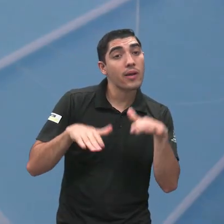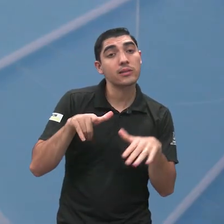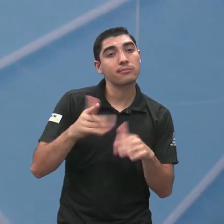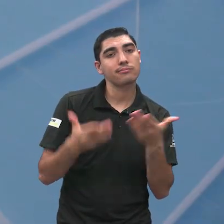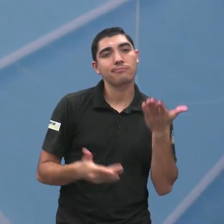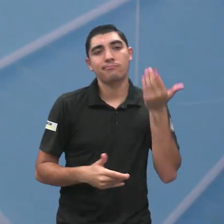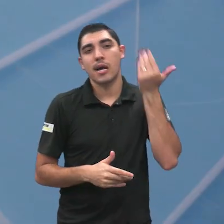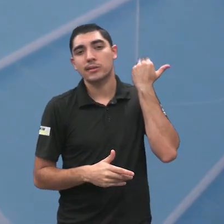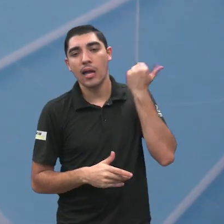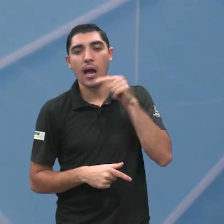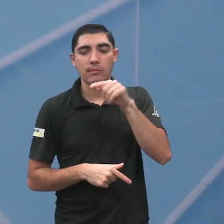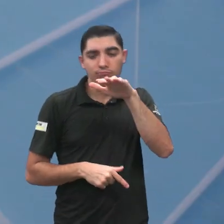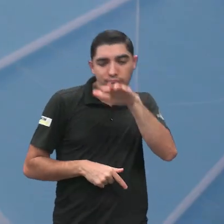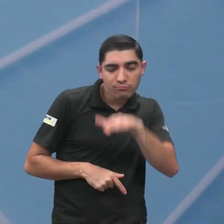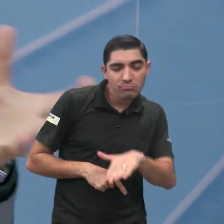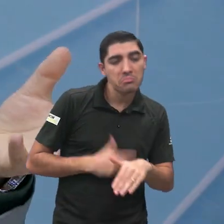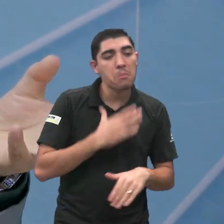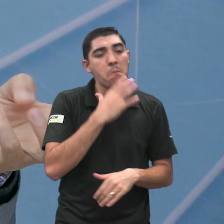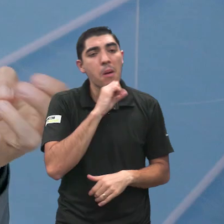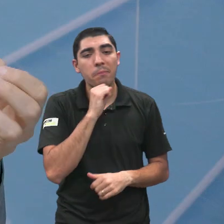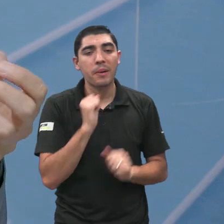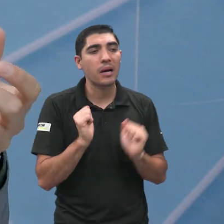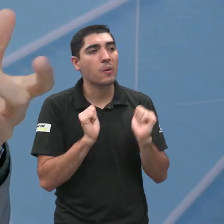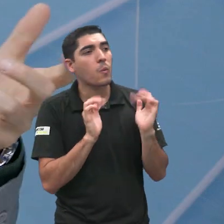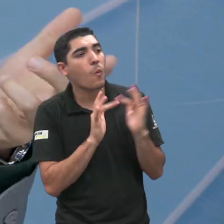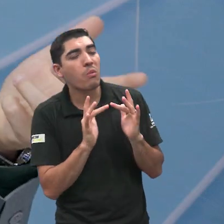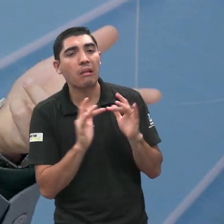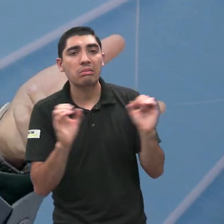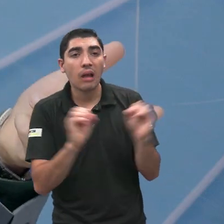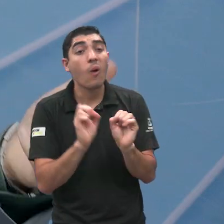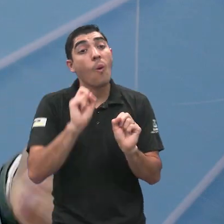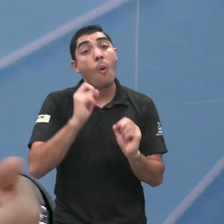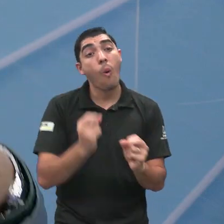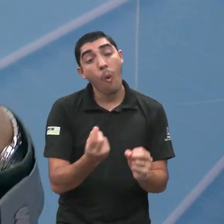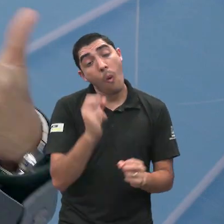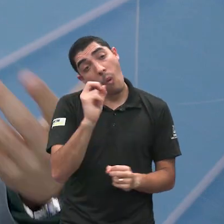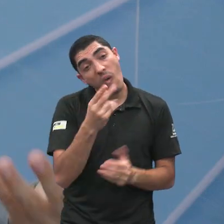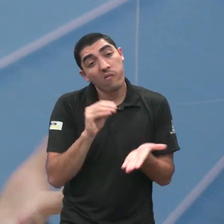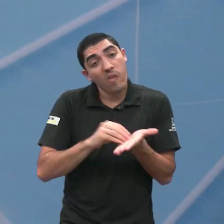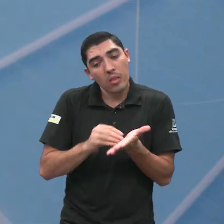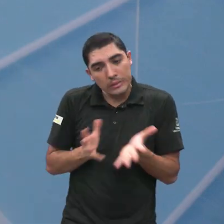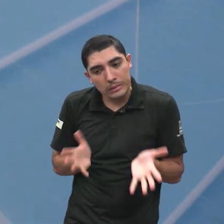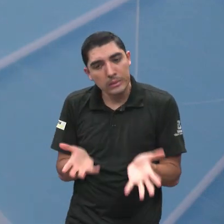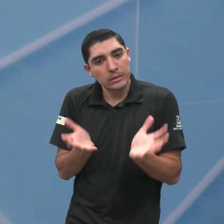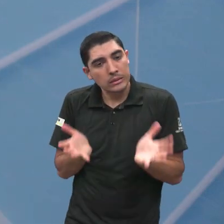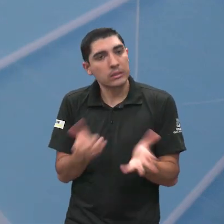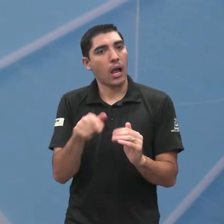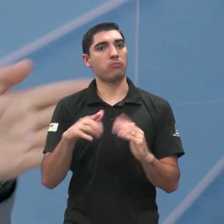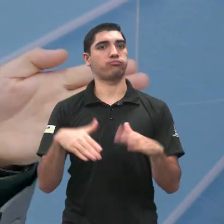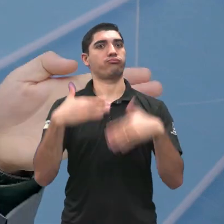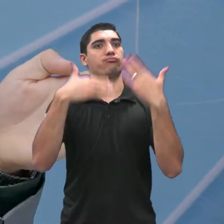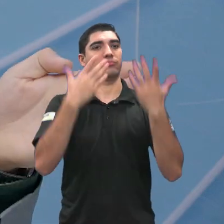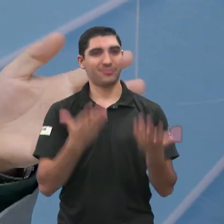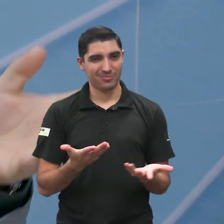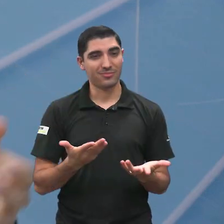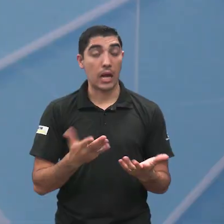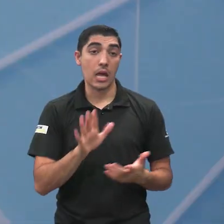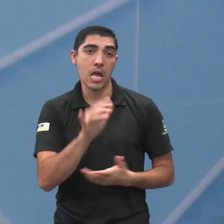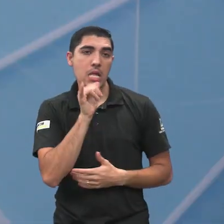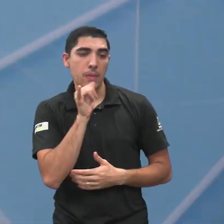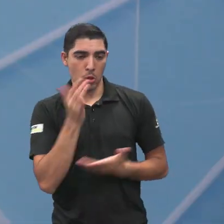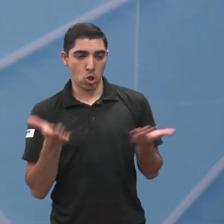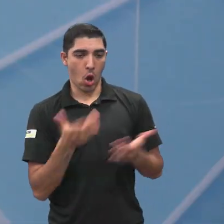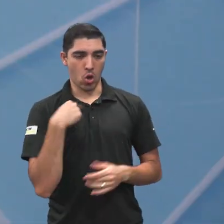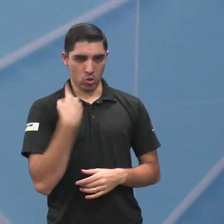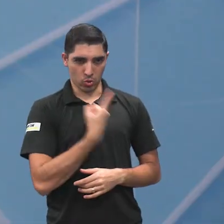lá do passado, na infância, de uma ausência de pai ou de uma ausência de estímulos para o seu desenvolvimento. Então, nós